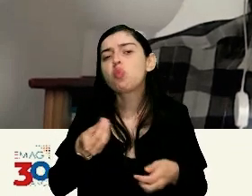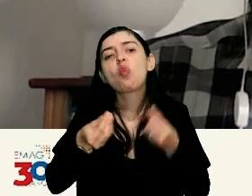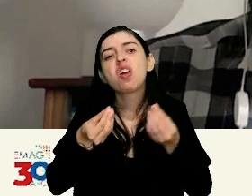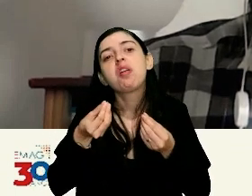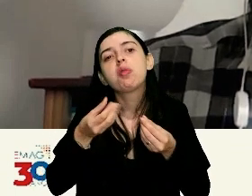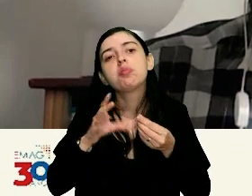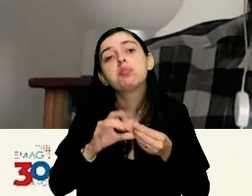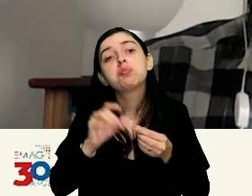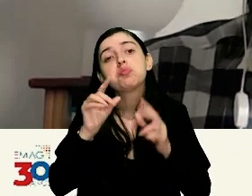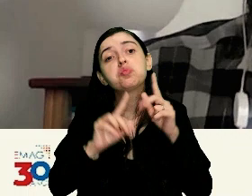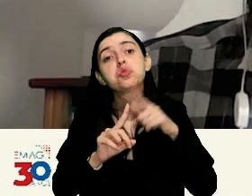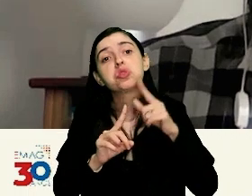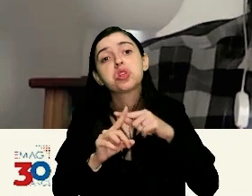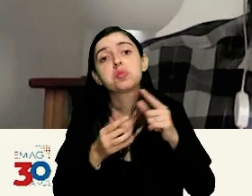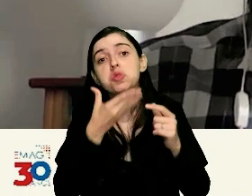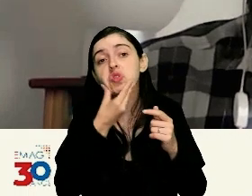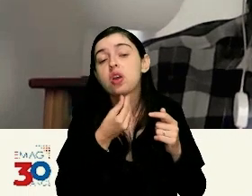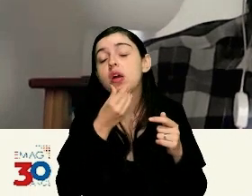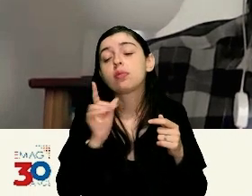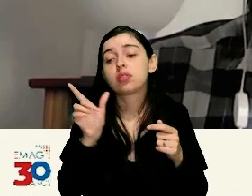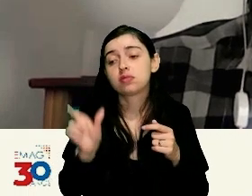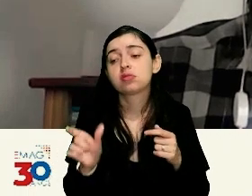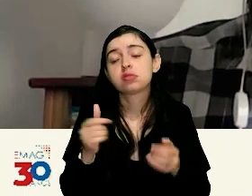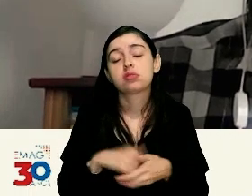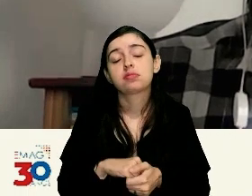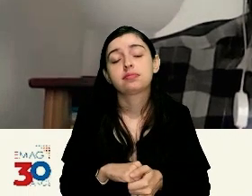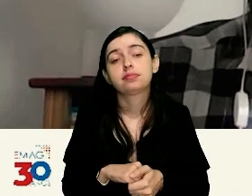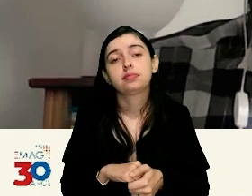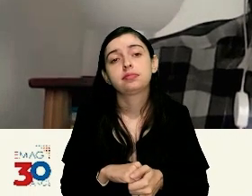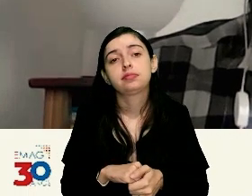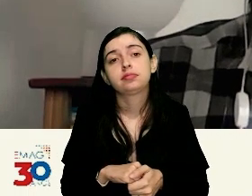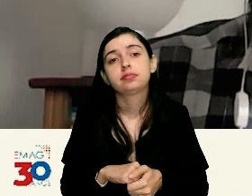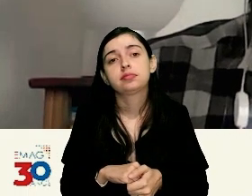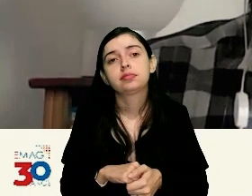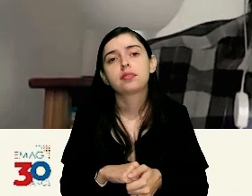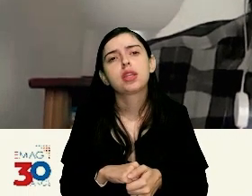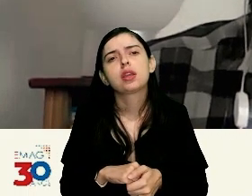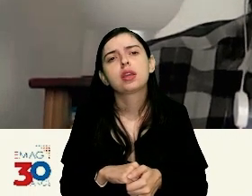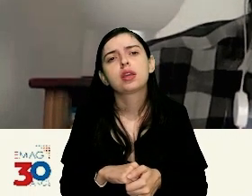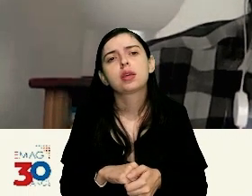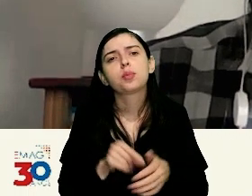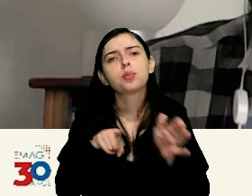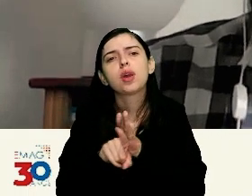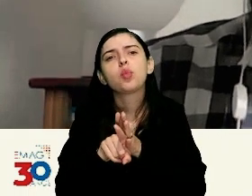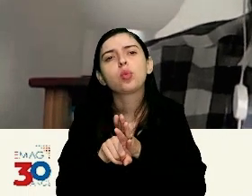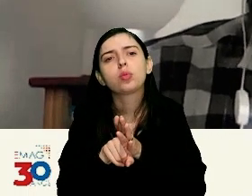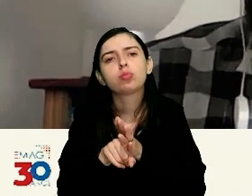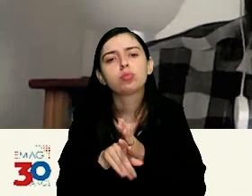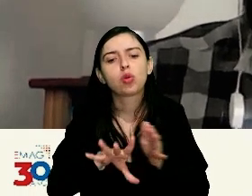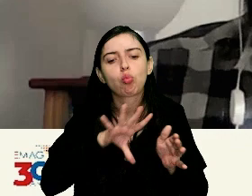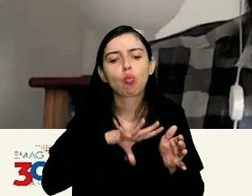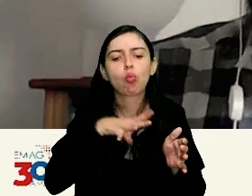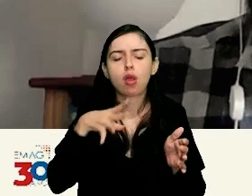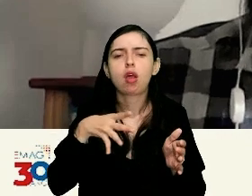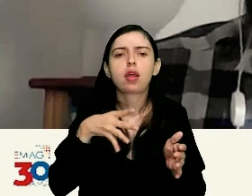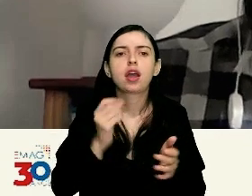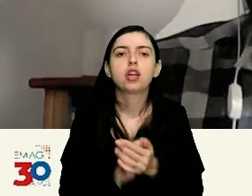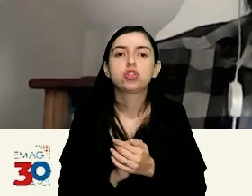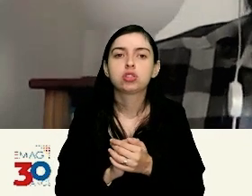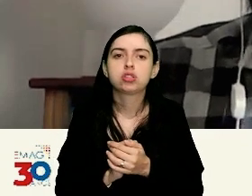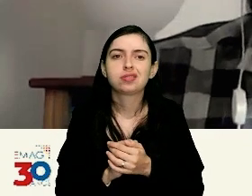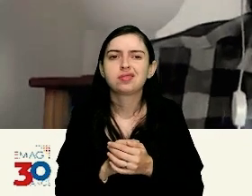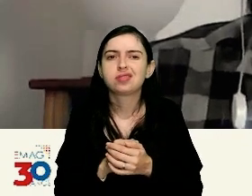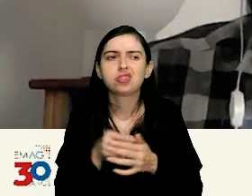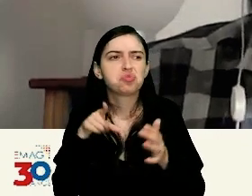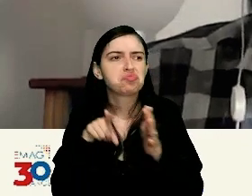questiono muitas vezes quanto nós temos coragem para questionar outros homens, né? Quando a gente